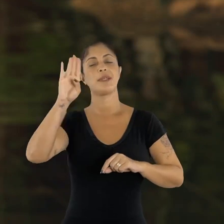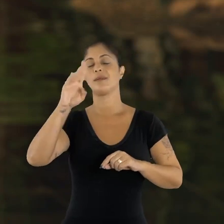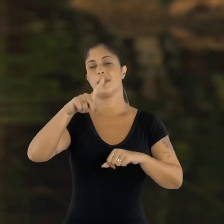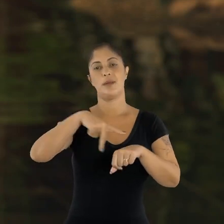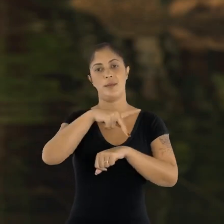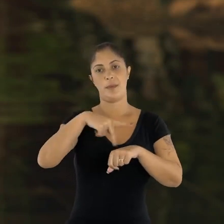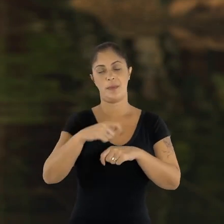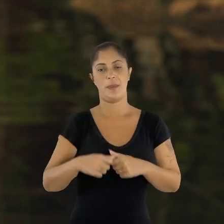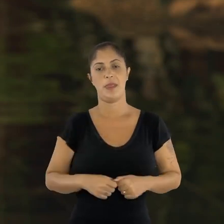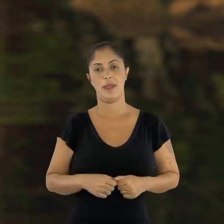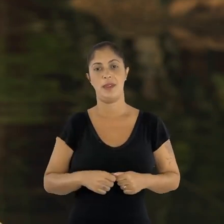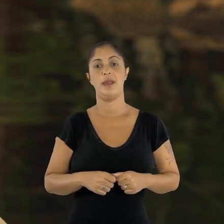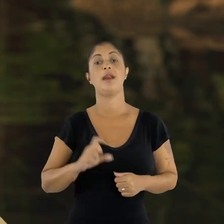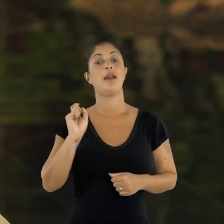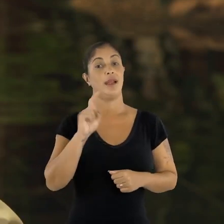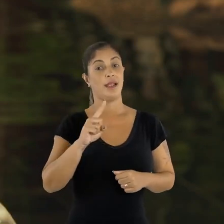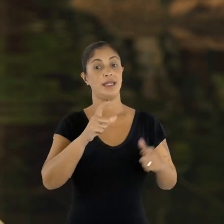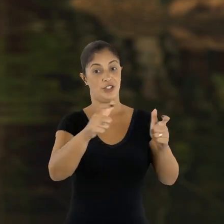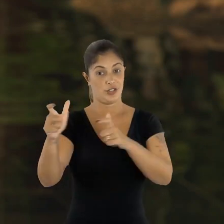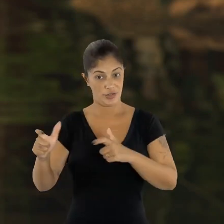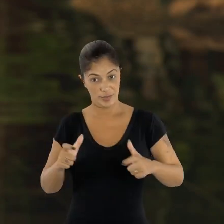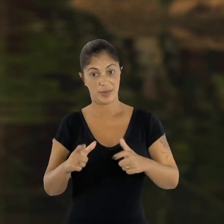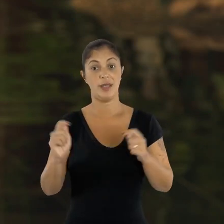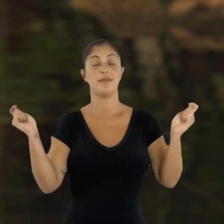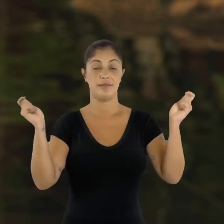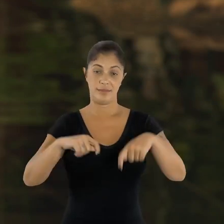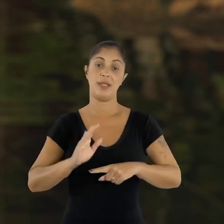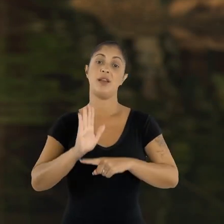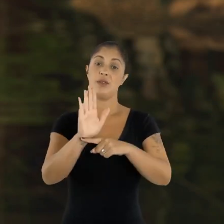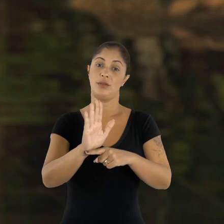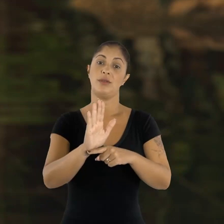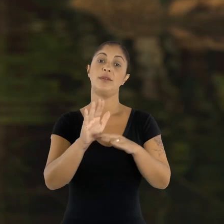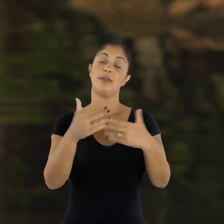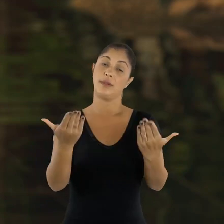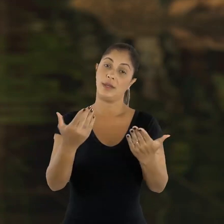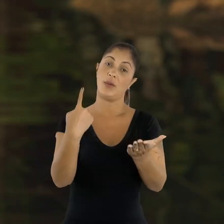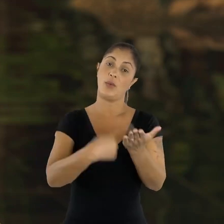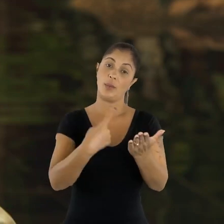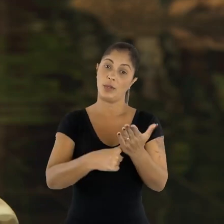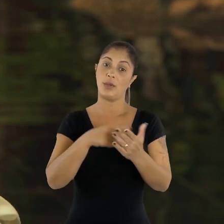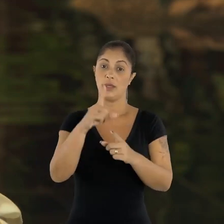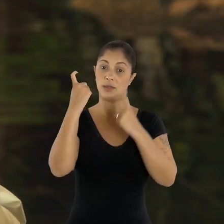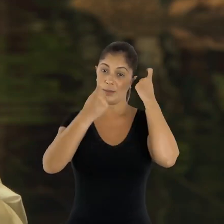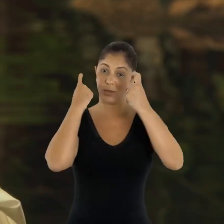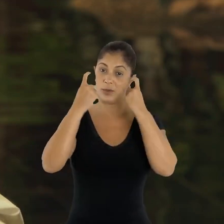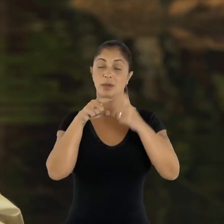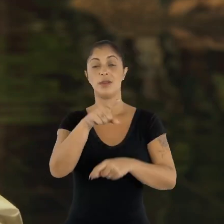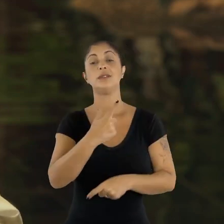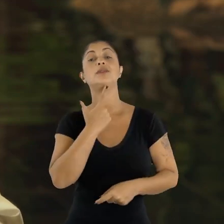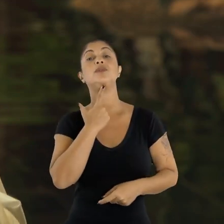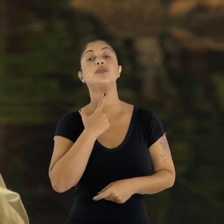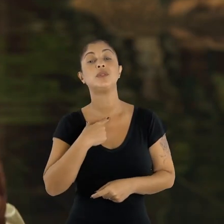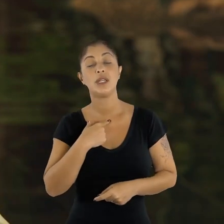de Cuba, entendeu que essa era uma prioridade para o país. Um espaço em que ele poderia ajudar e,